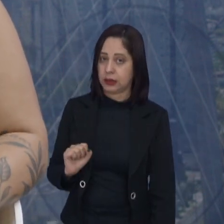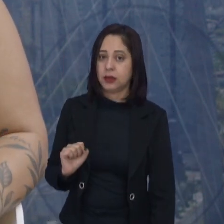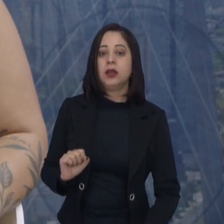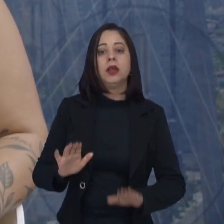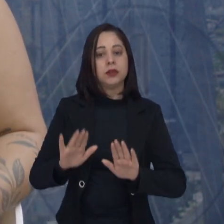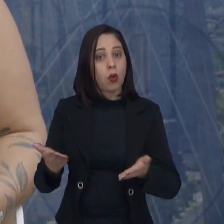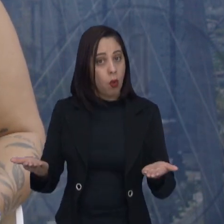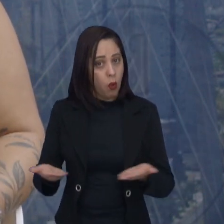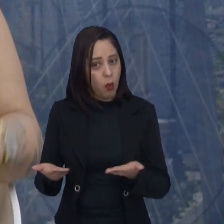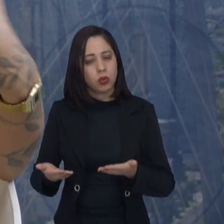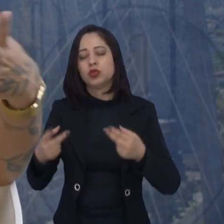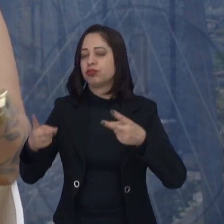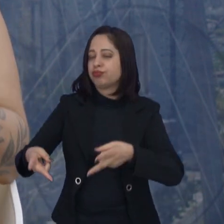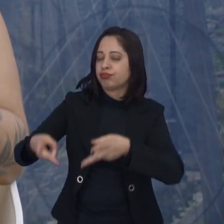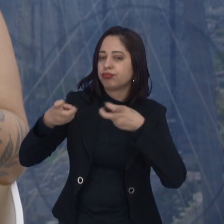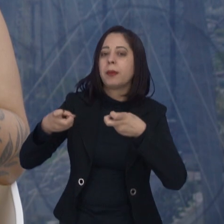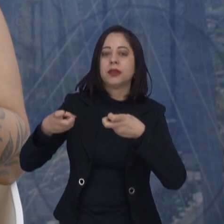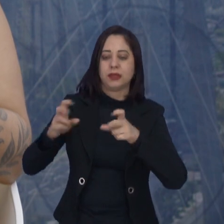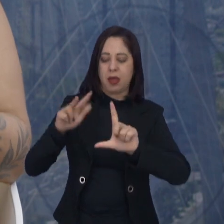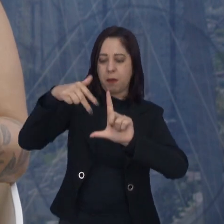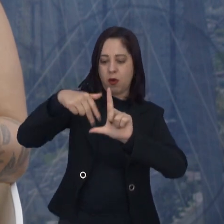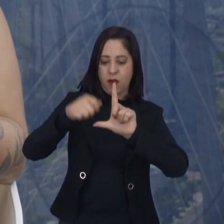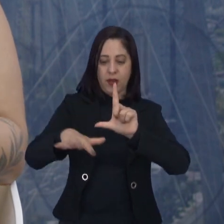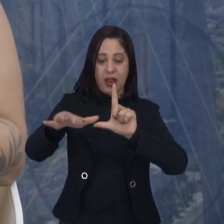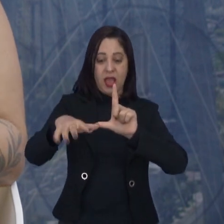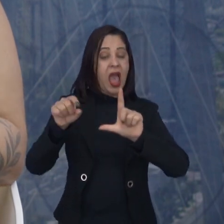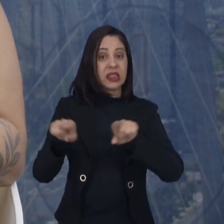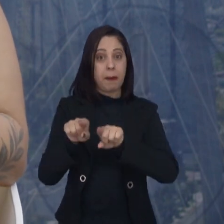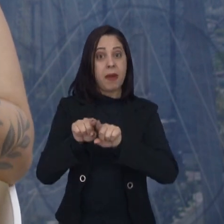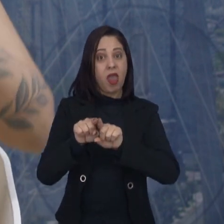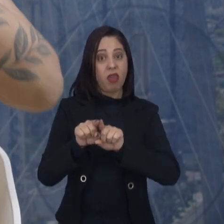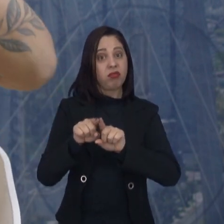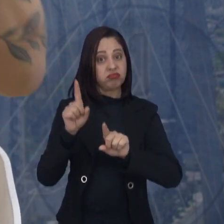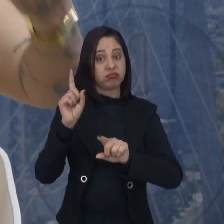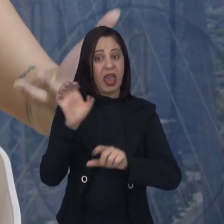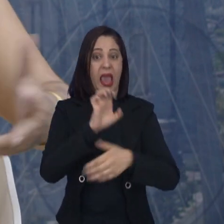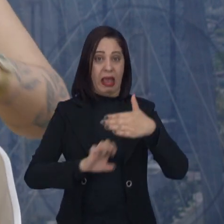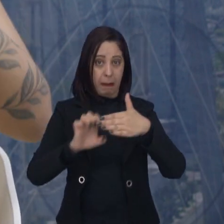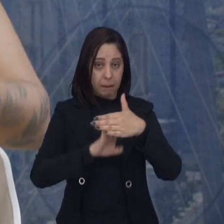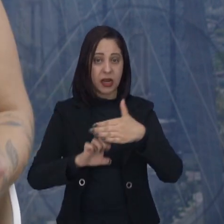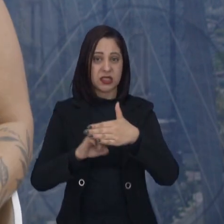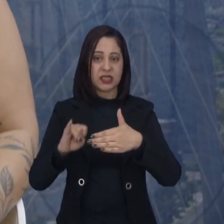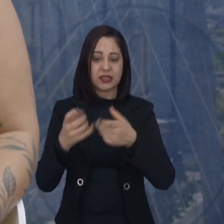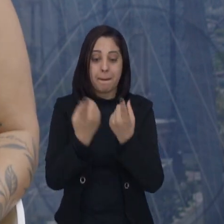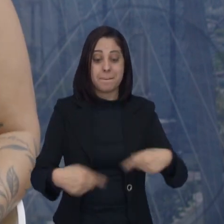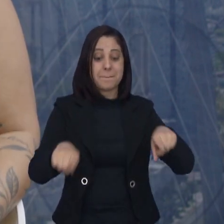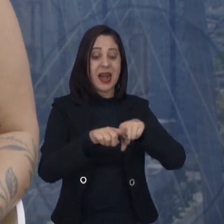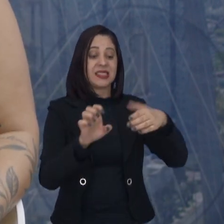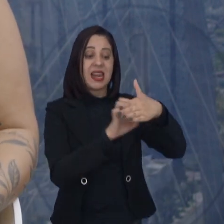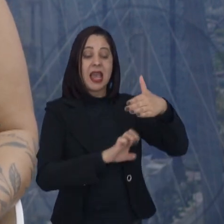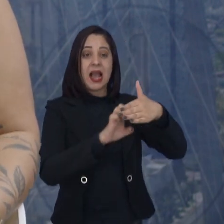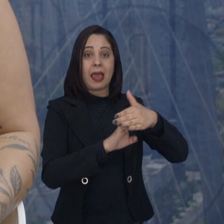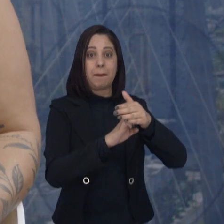tem, a gente percebe, né, como ela falou, o influenciador, ele é uma empresa. Quando você quer trabalhar com empresas maiores, nacionais, geralmente